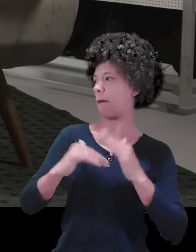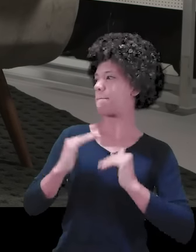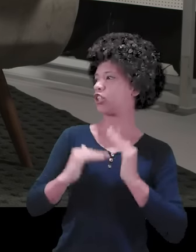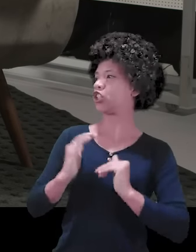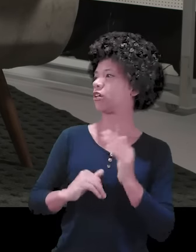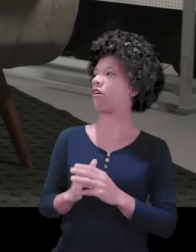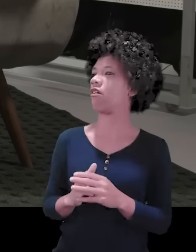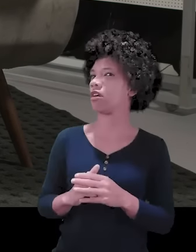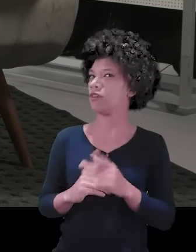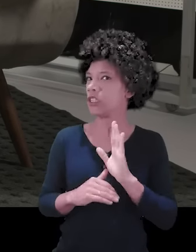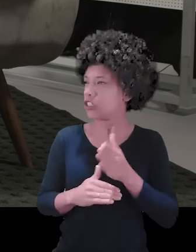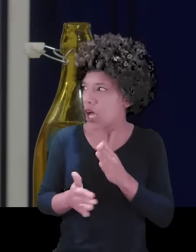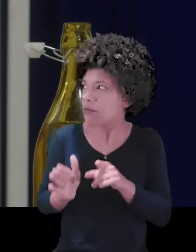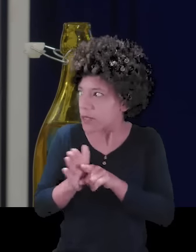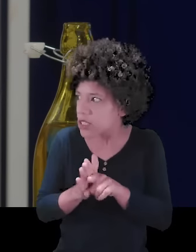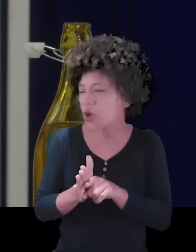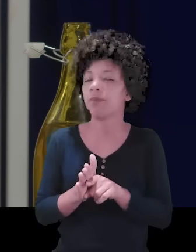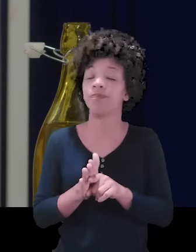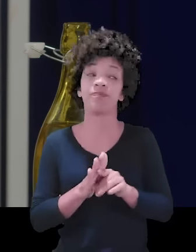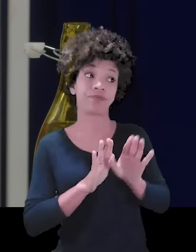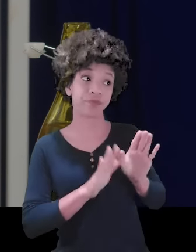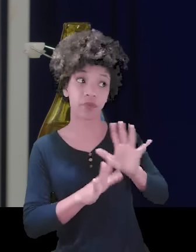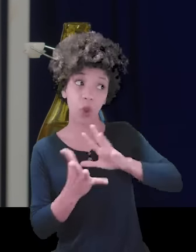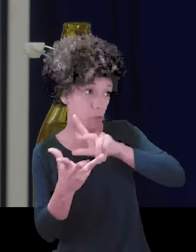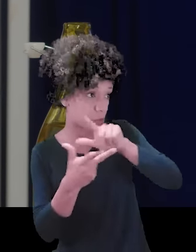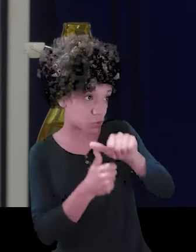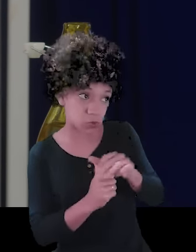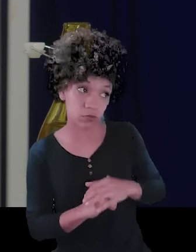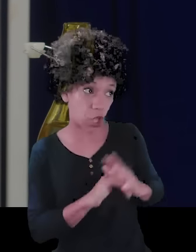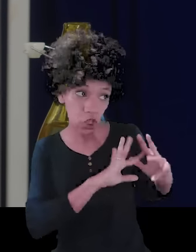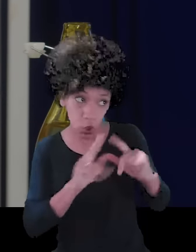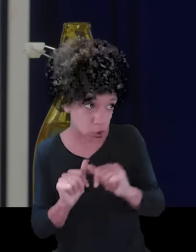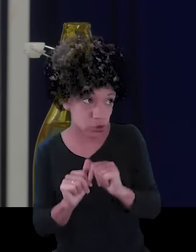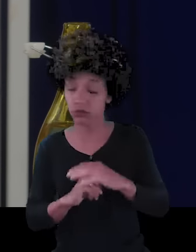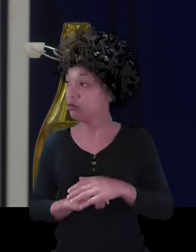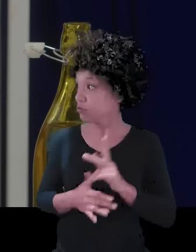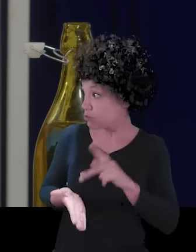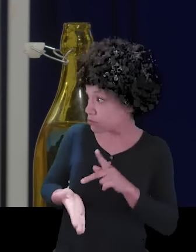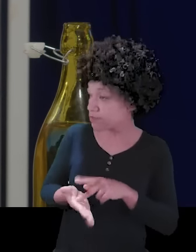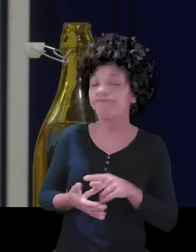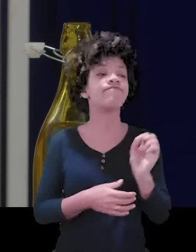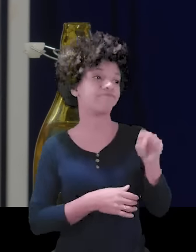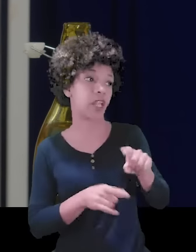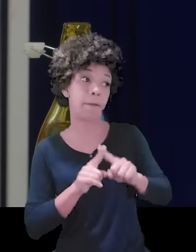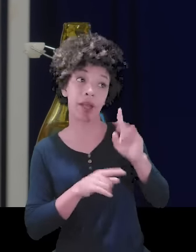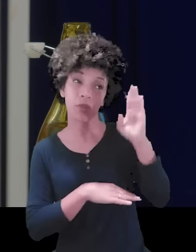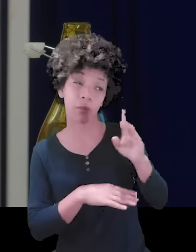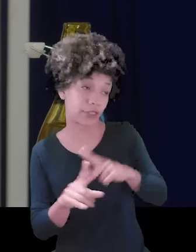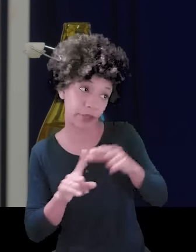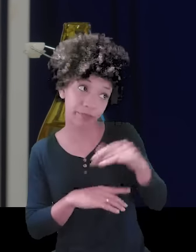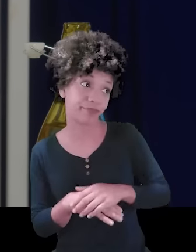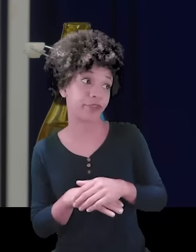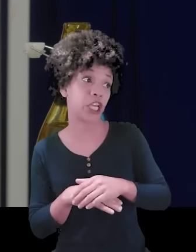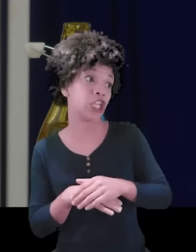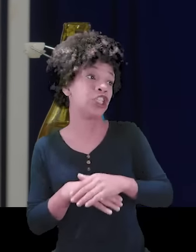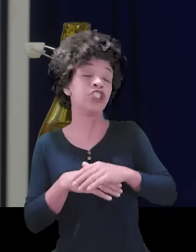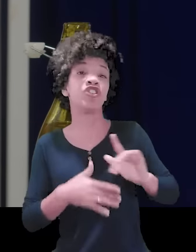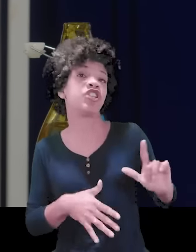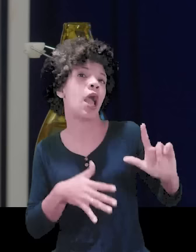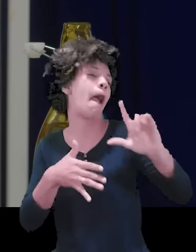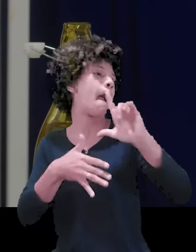que você já estudou tal pode falar olha é no mundo inteiro Tá mesmo exatamente mas o Brasil é campeão aqui de